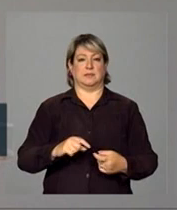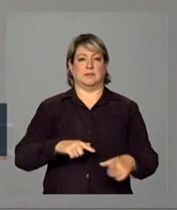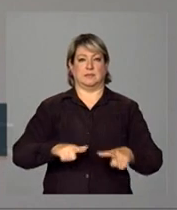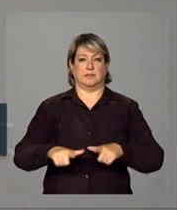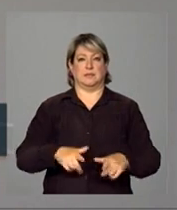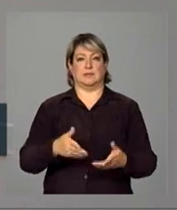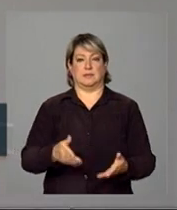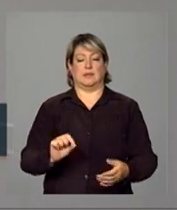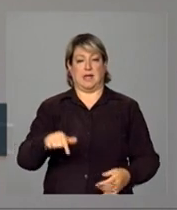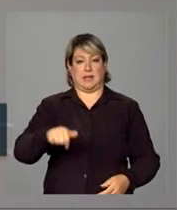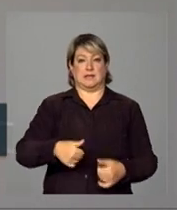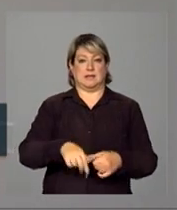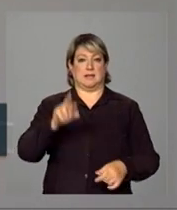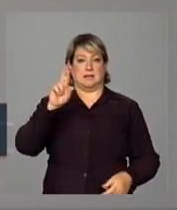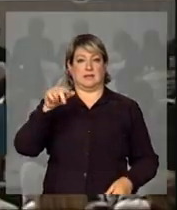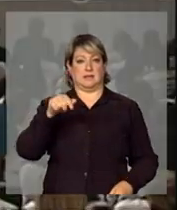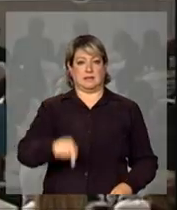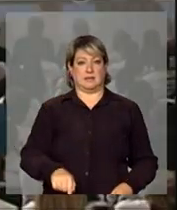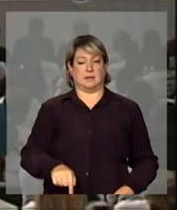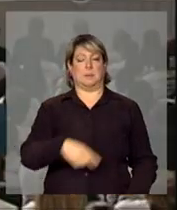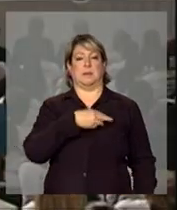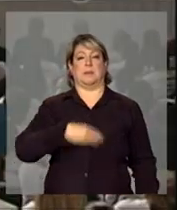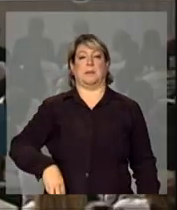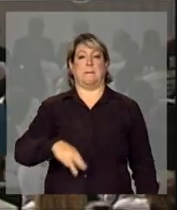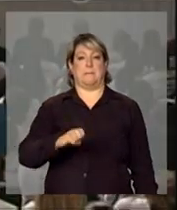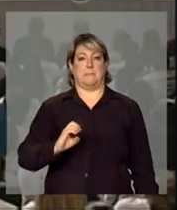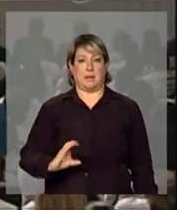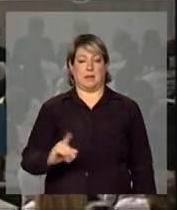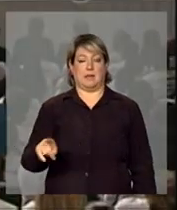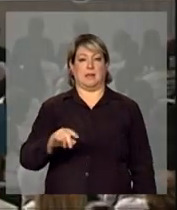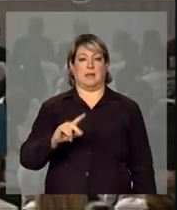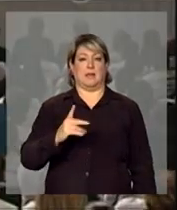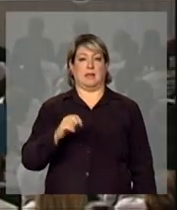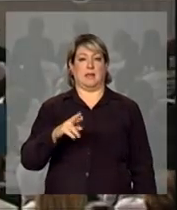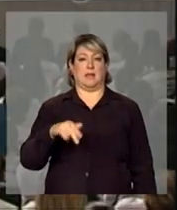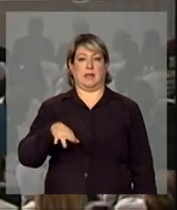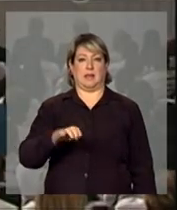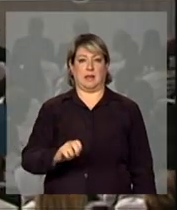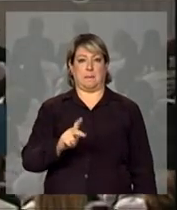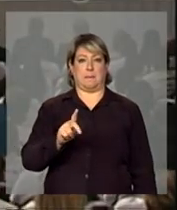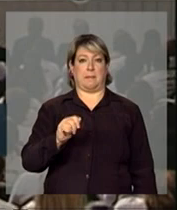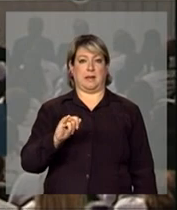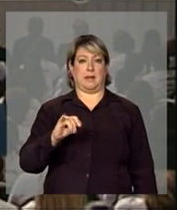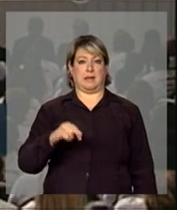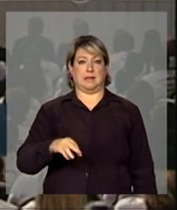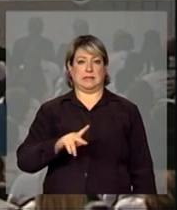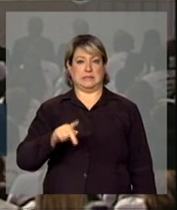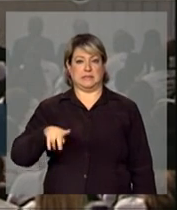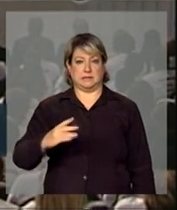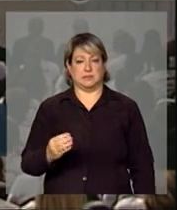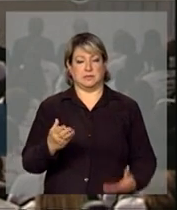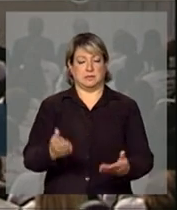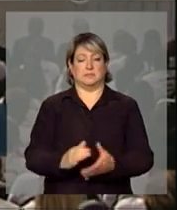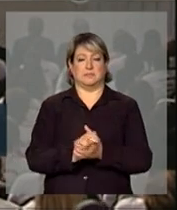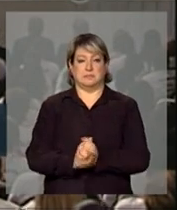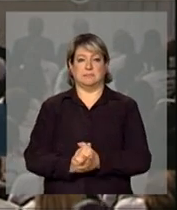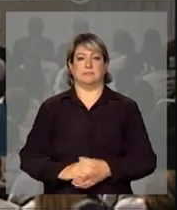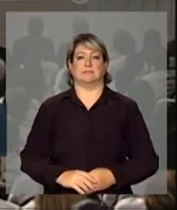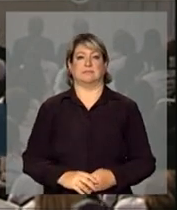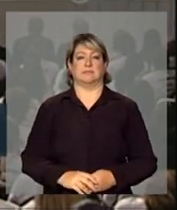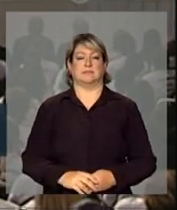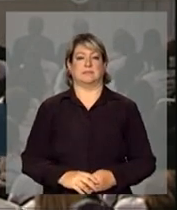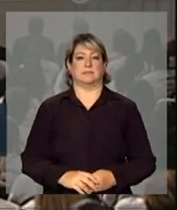aqui representando o ministro Mercadante, Henrique Paim, querido Painzinho, né, presidenta Dilma,